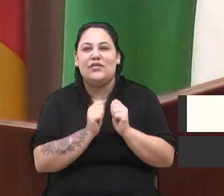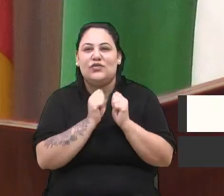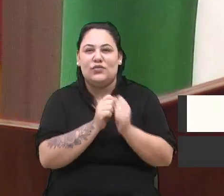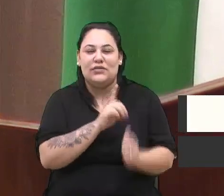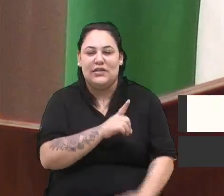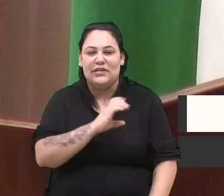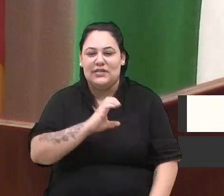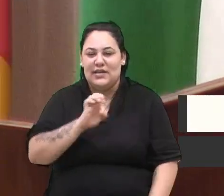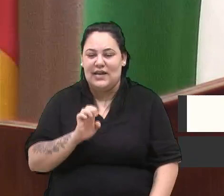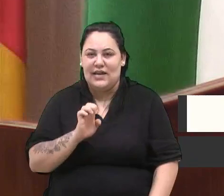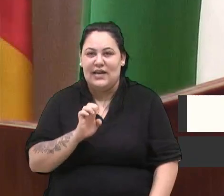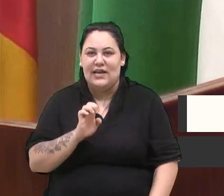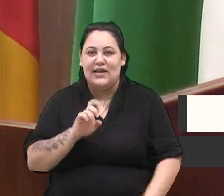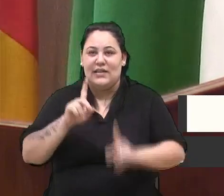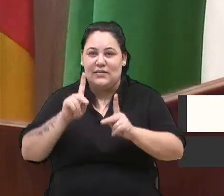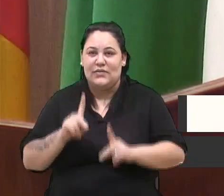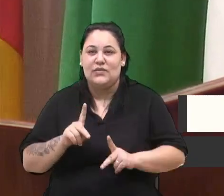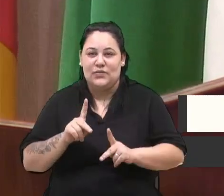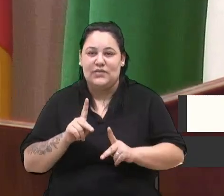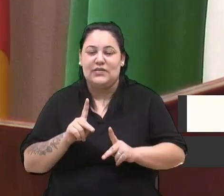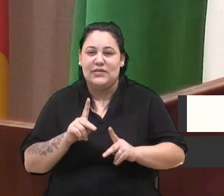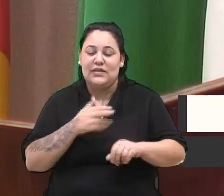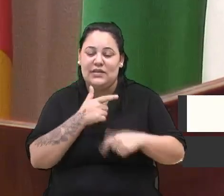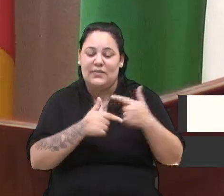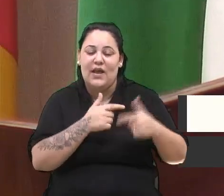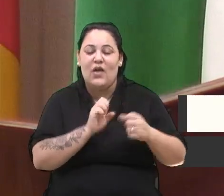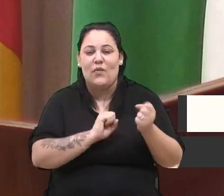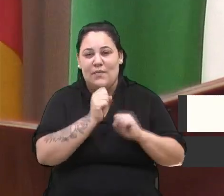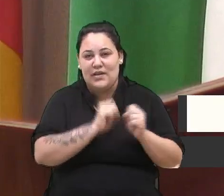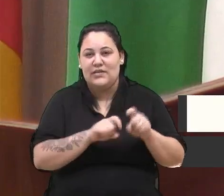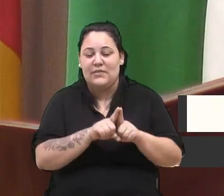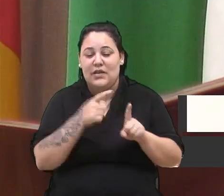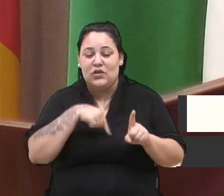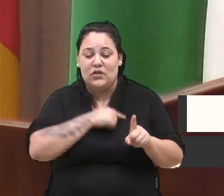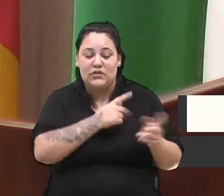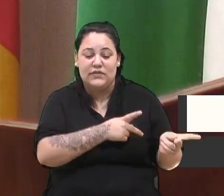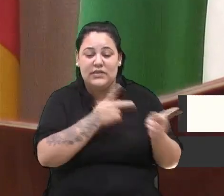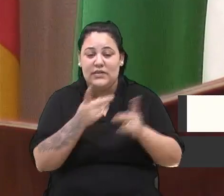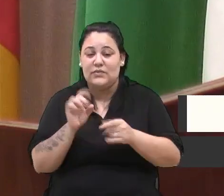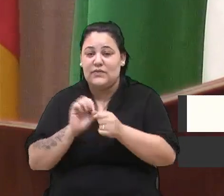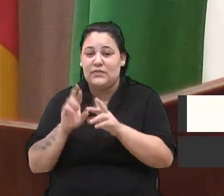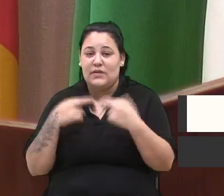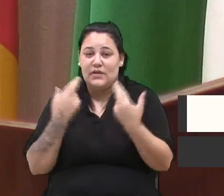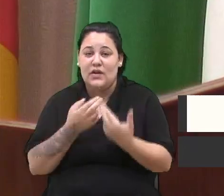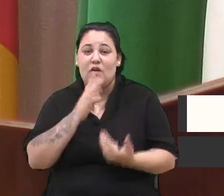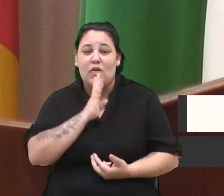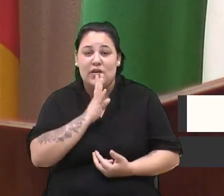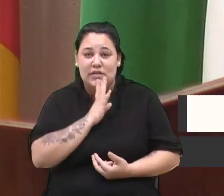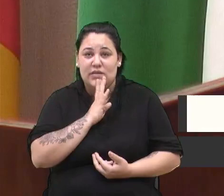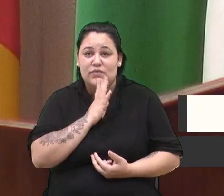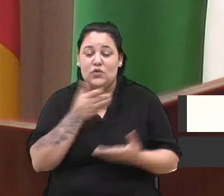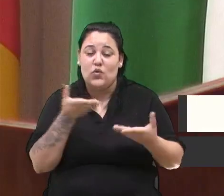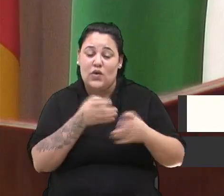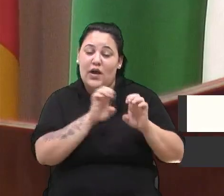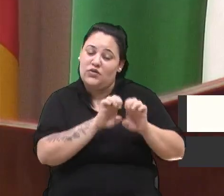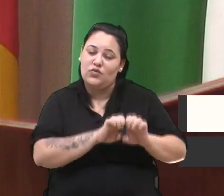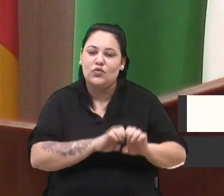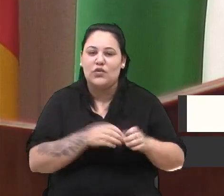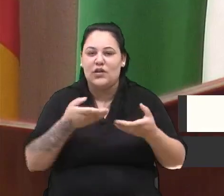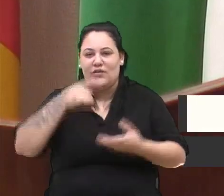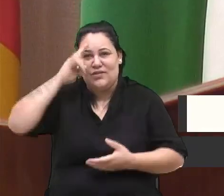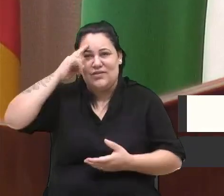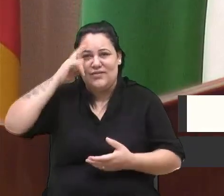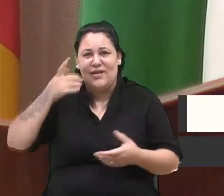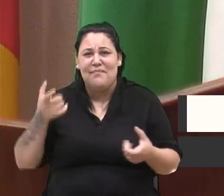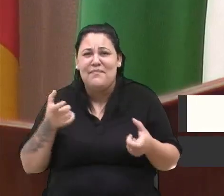Associação dos Dirigentes Cristãos de Empresas, em que nós visitamos o INAVE para uma reunião e conhecemos um pouco da atual estrutura, que é pequena